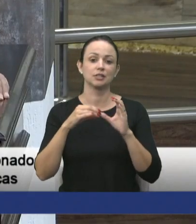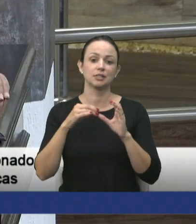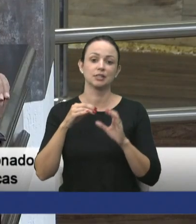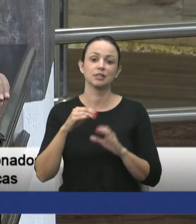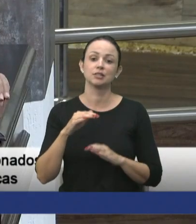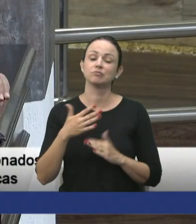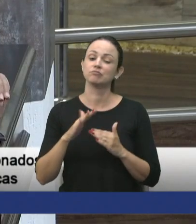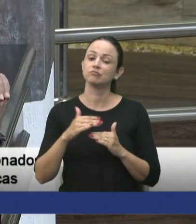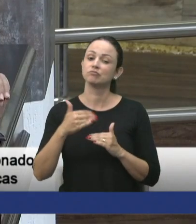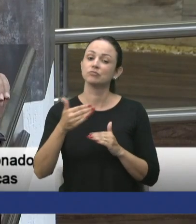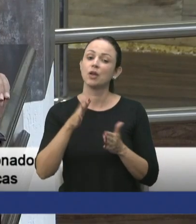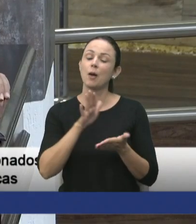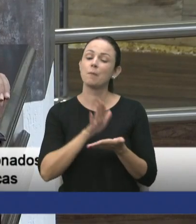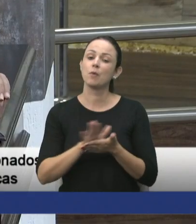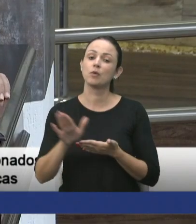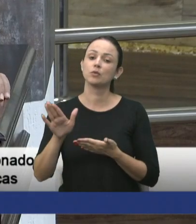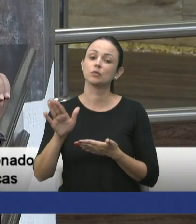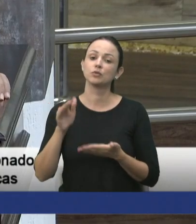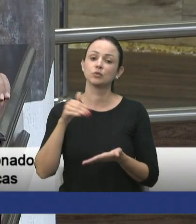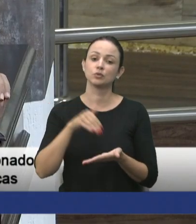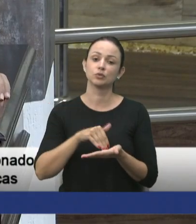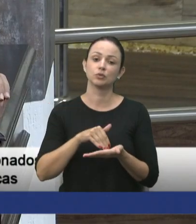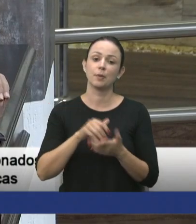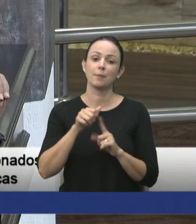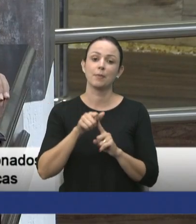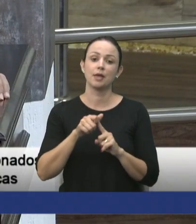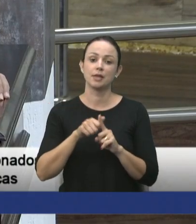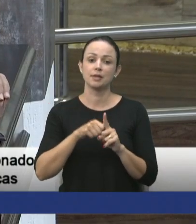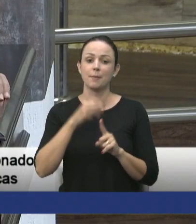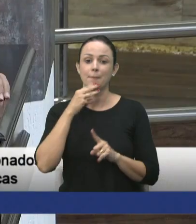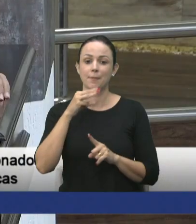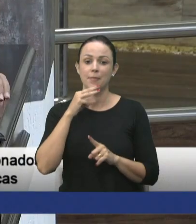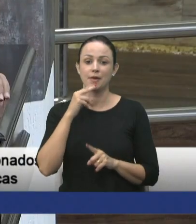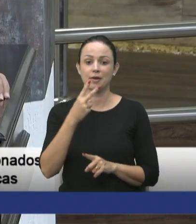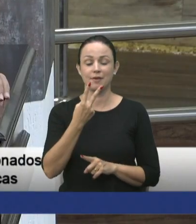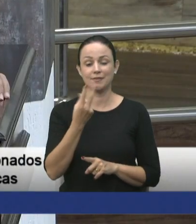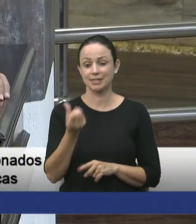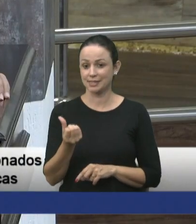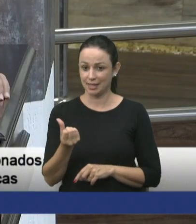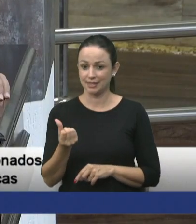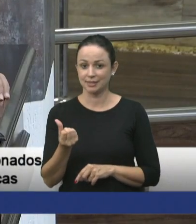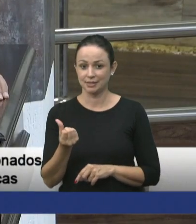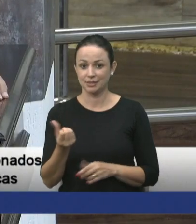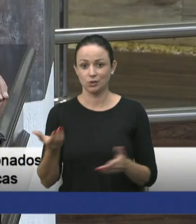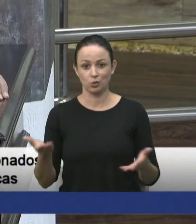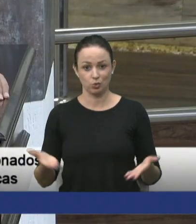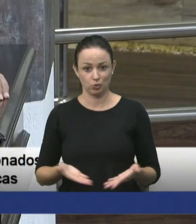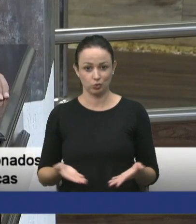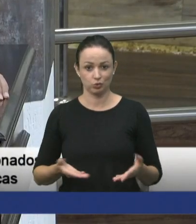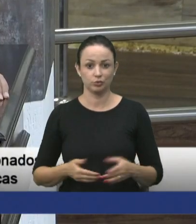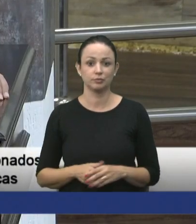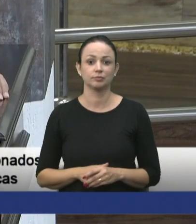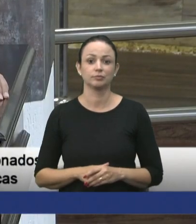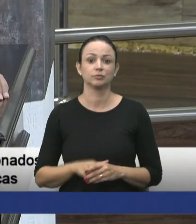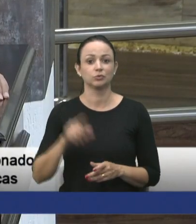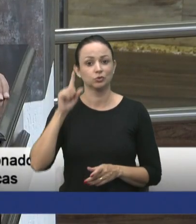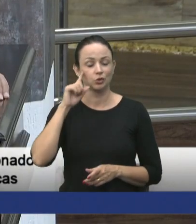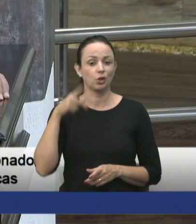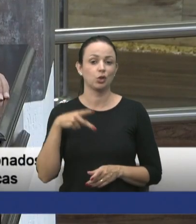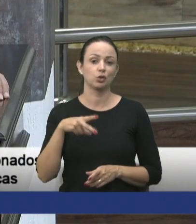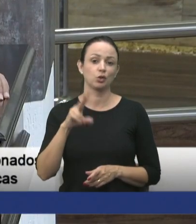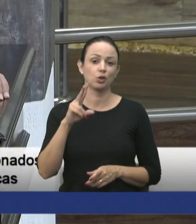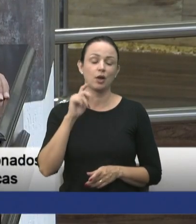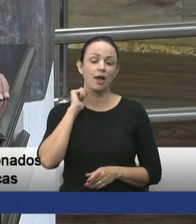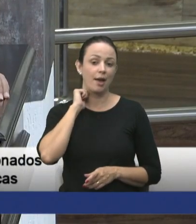seria publicado até o final de março de 2026. Hoje, 2